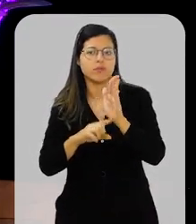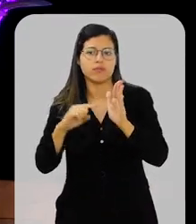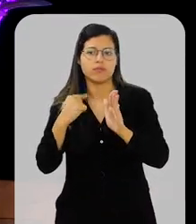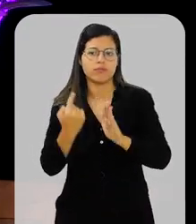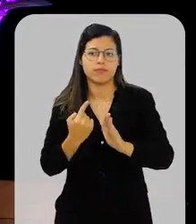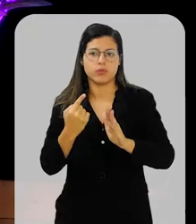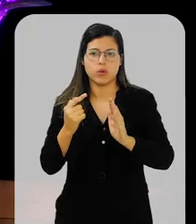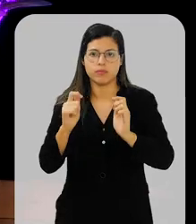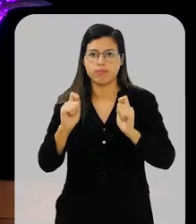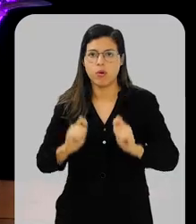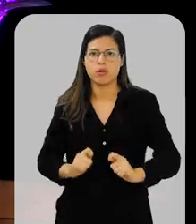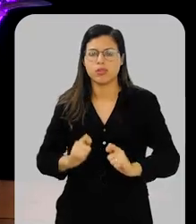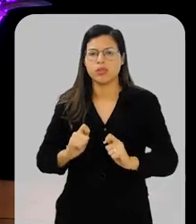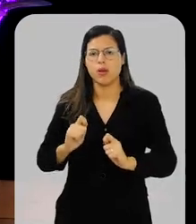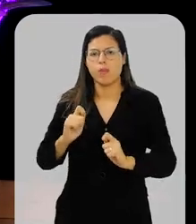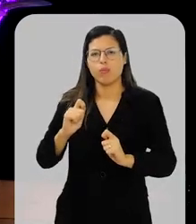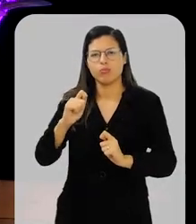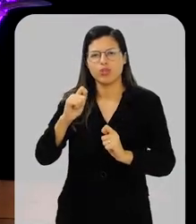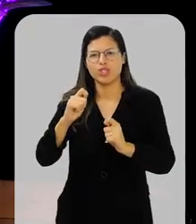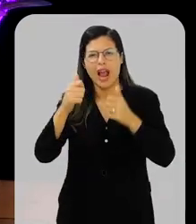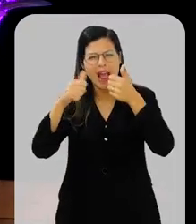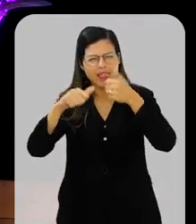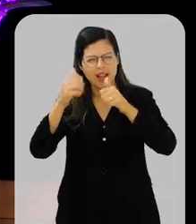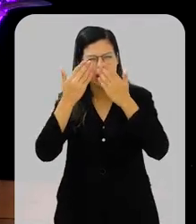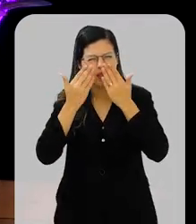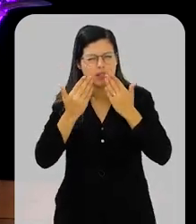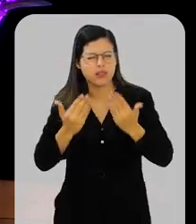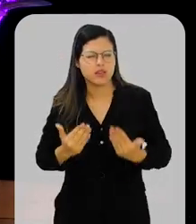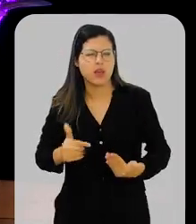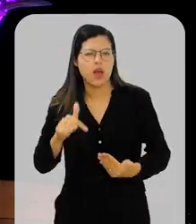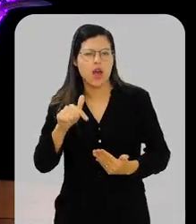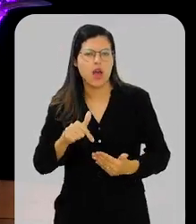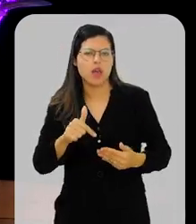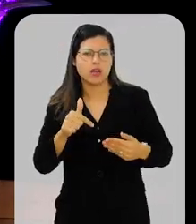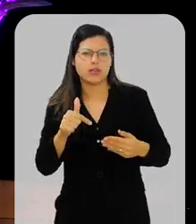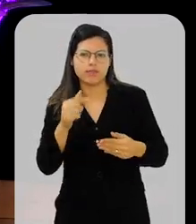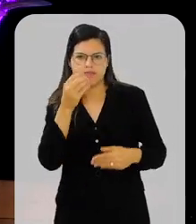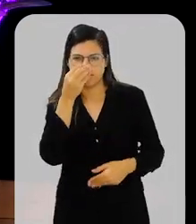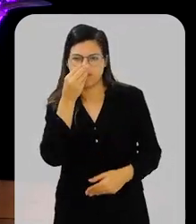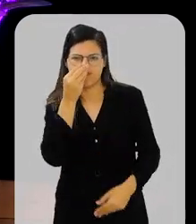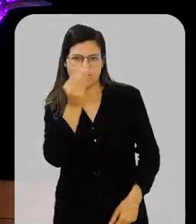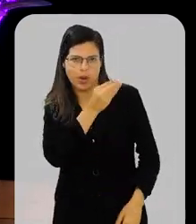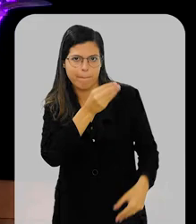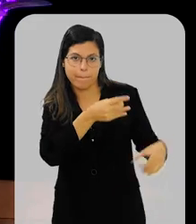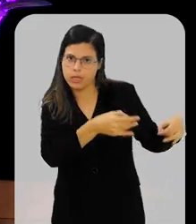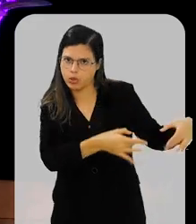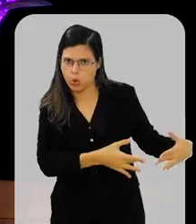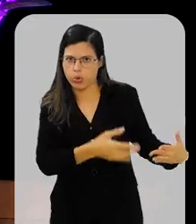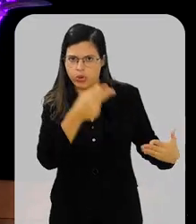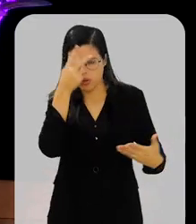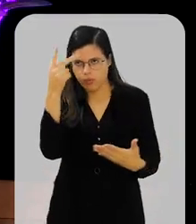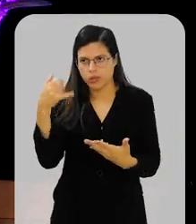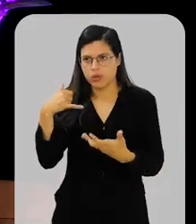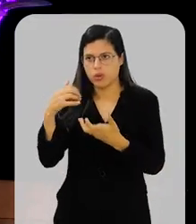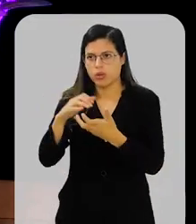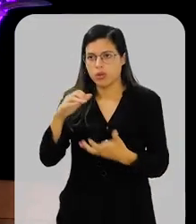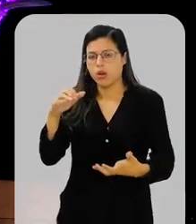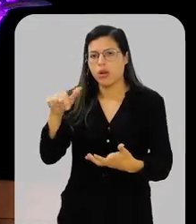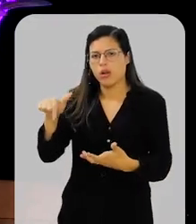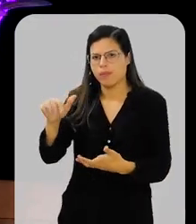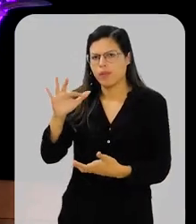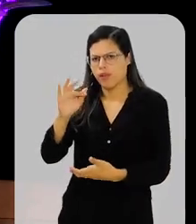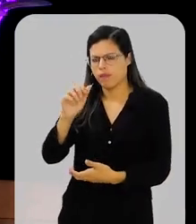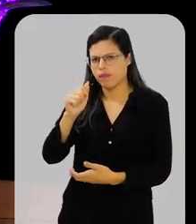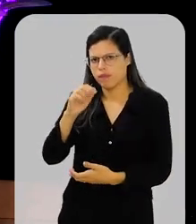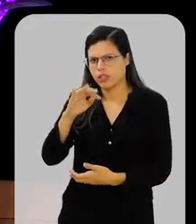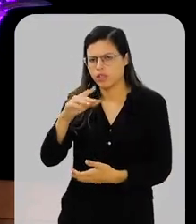contribuição para que a gente possa monitorar esse quadro de violência e abandono da pessoa idosa. Então, nós temos. E aí, ainda por cima, a doutora